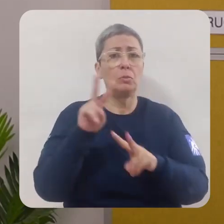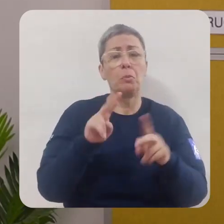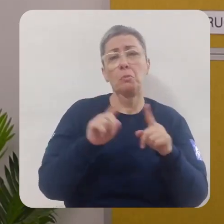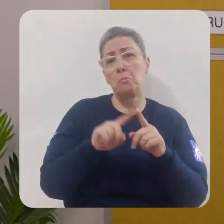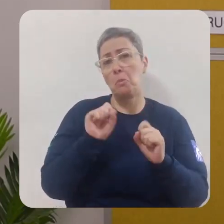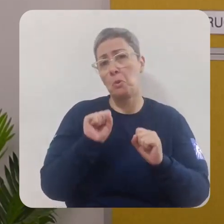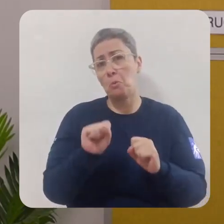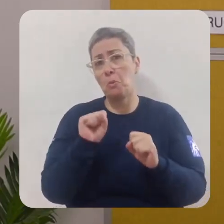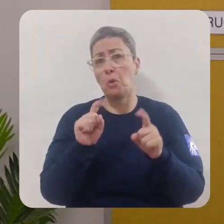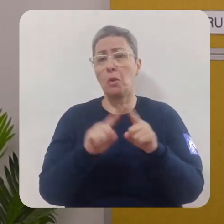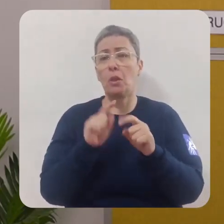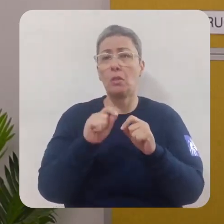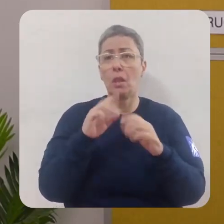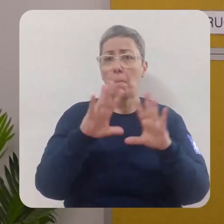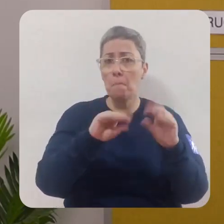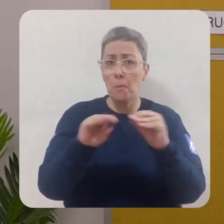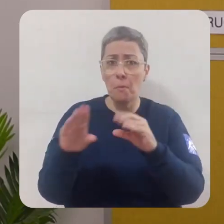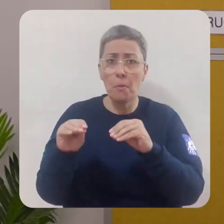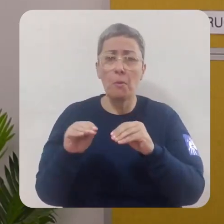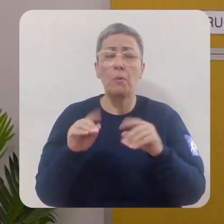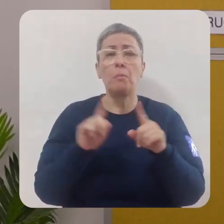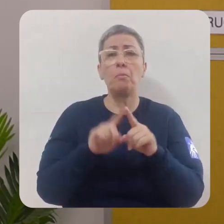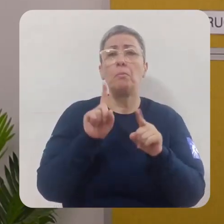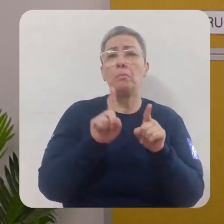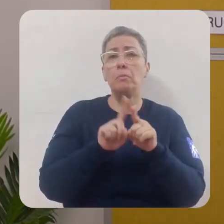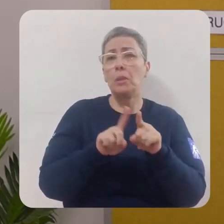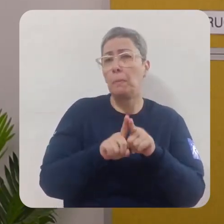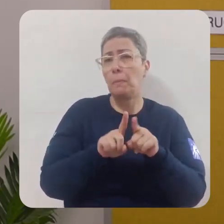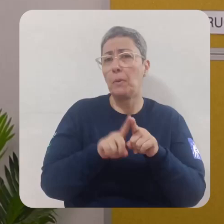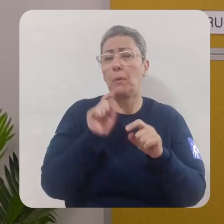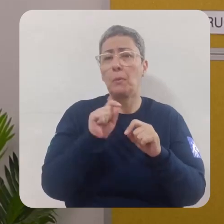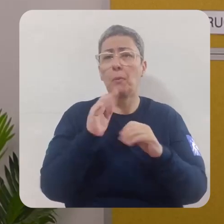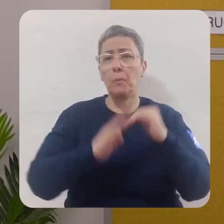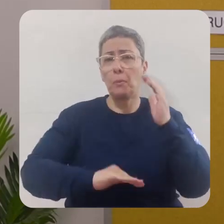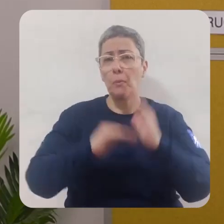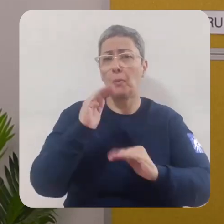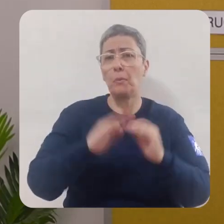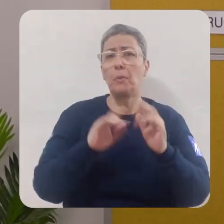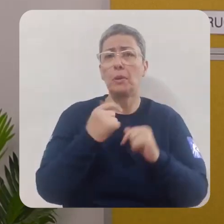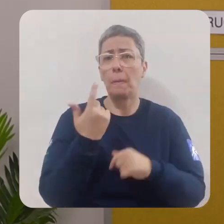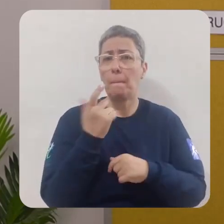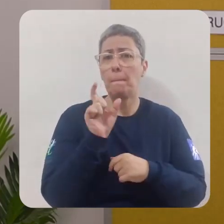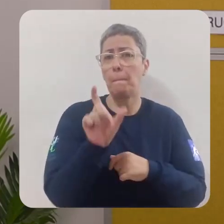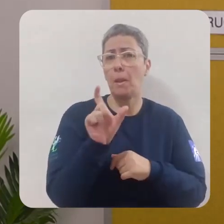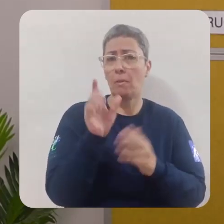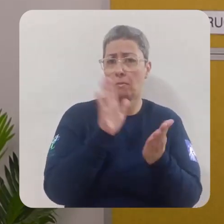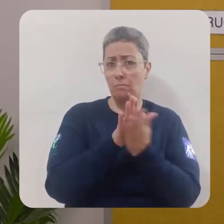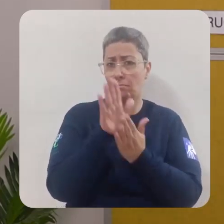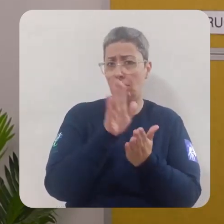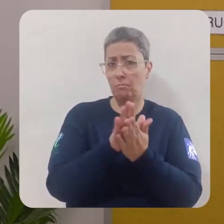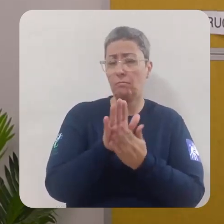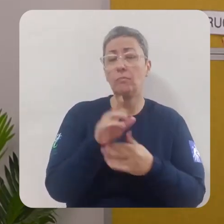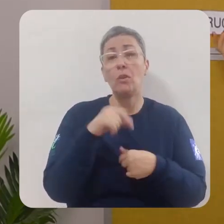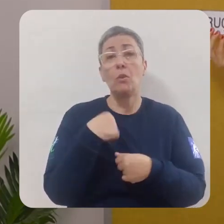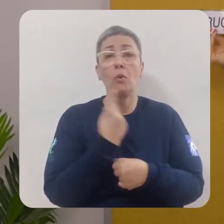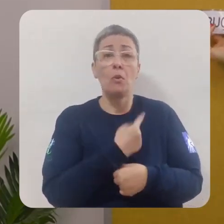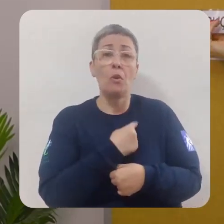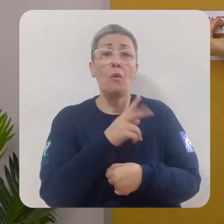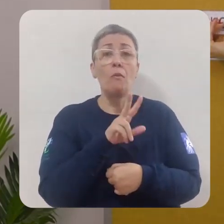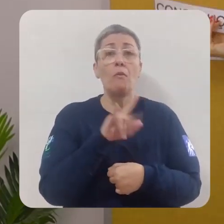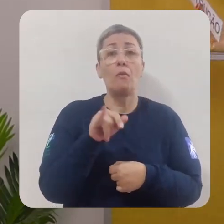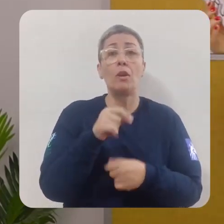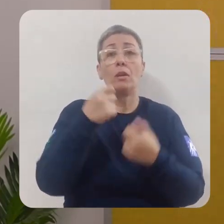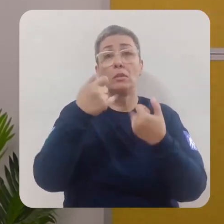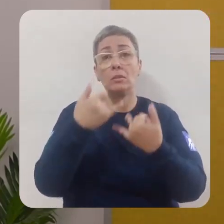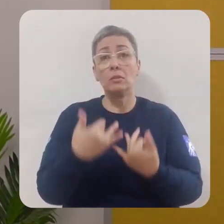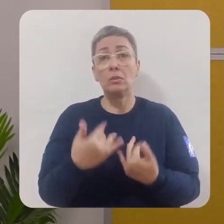visual, ela pode ser concreta, E também realizada por palavras impressas. Nós vamos